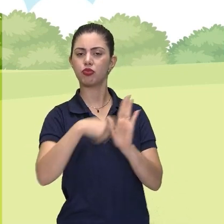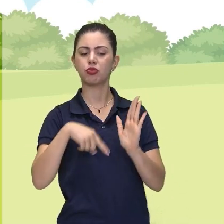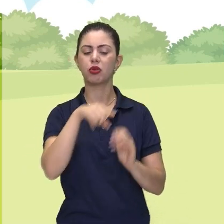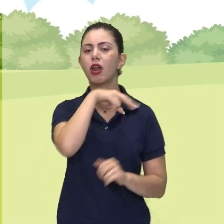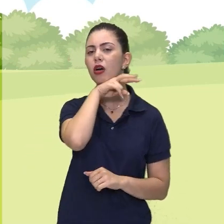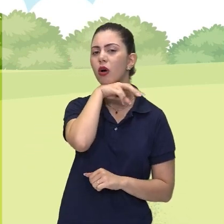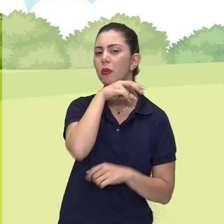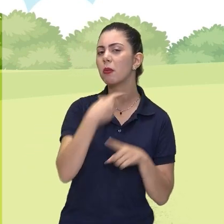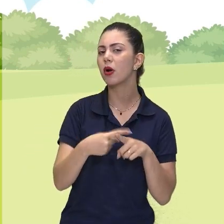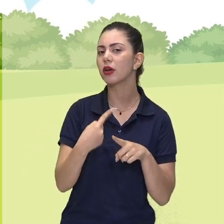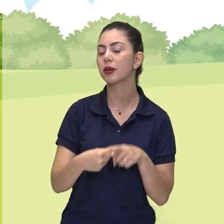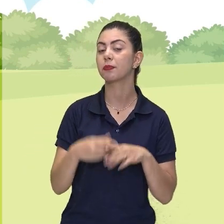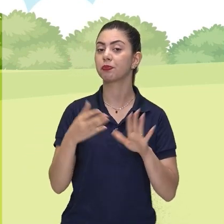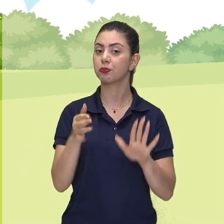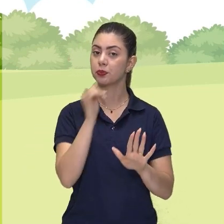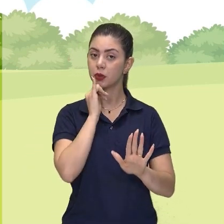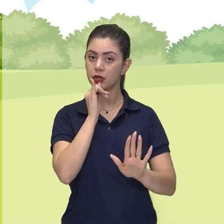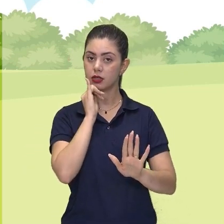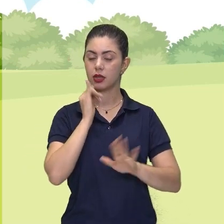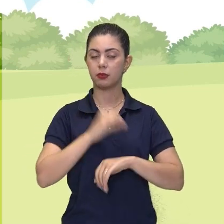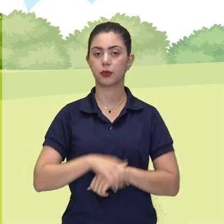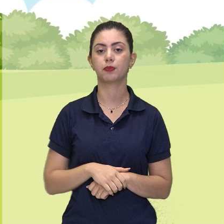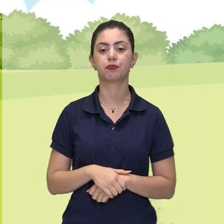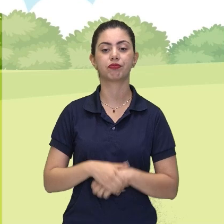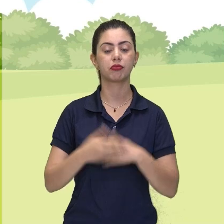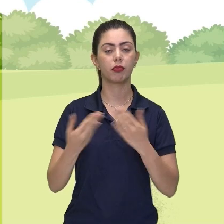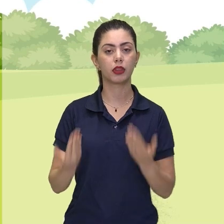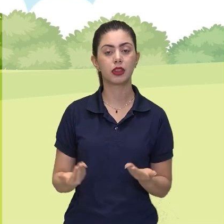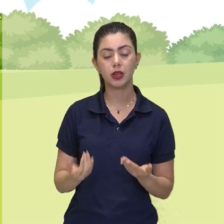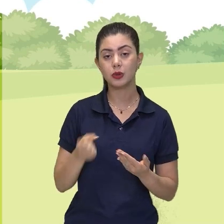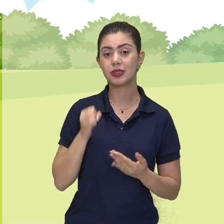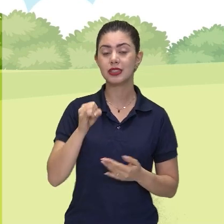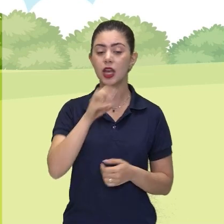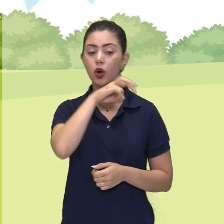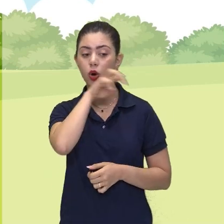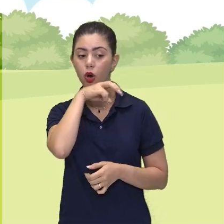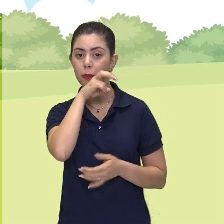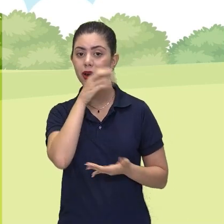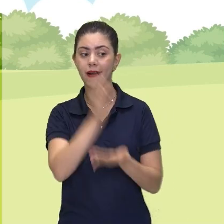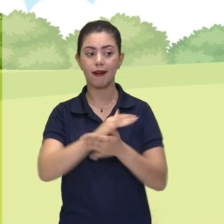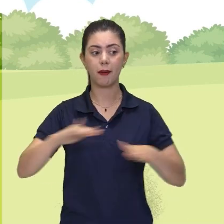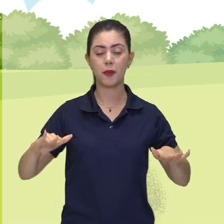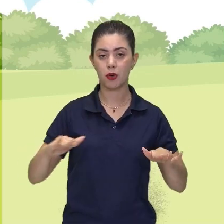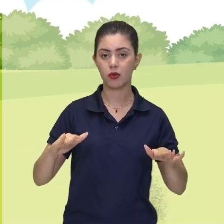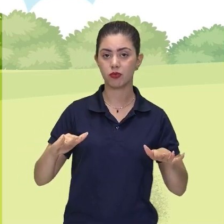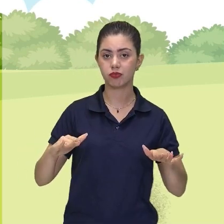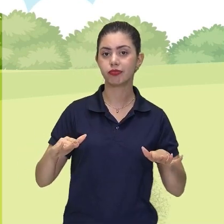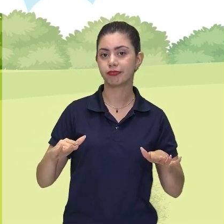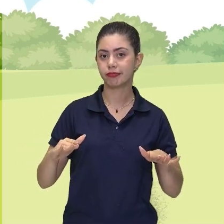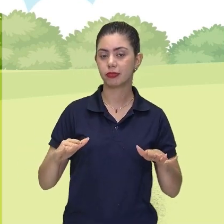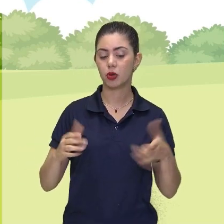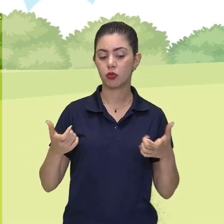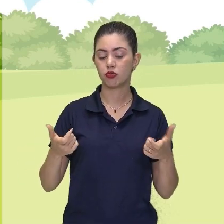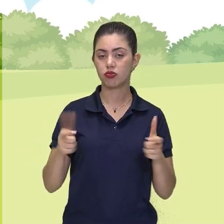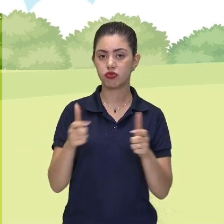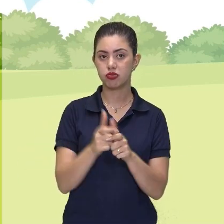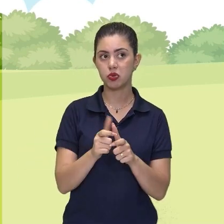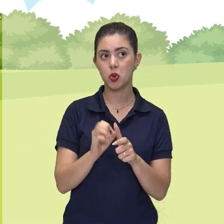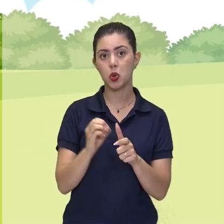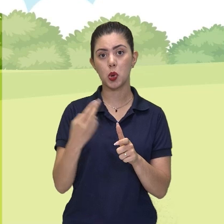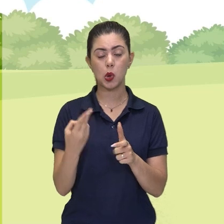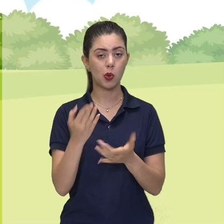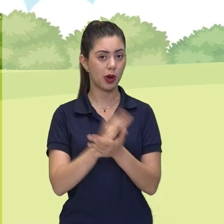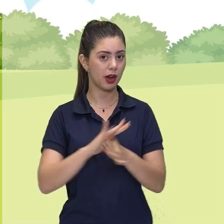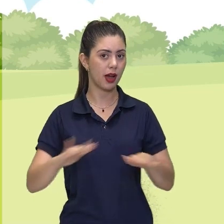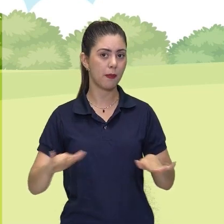imaginar ali que nesse cenário ocorreu um processo de extinção dessa espécie, né? Reduziu ali a sua quantidade ou